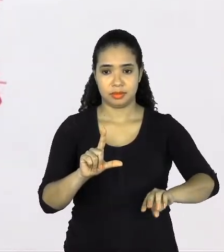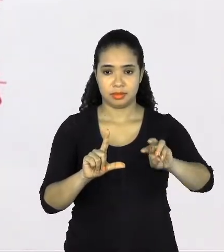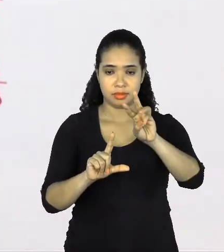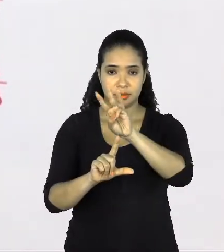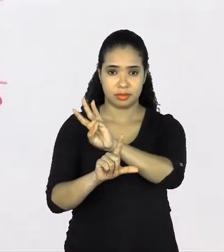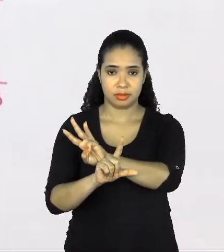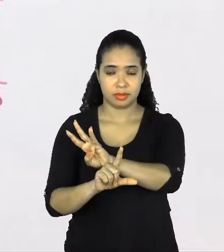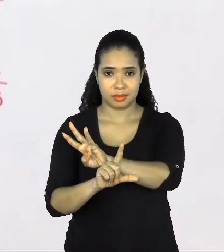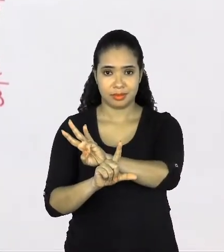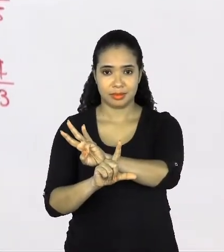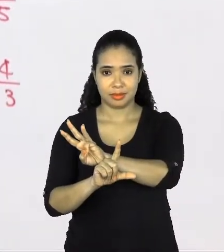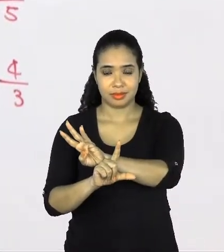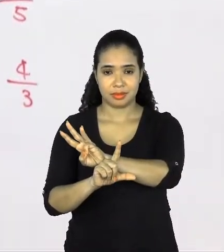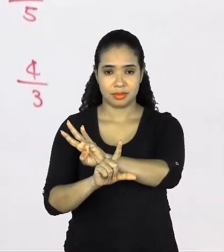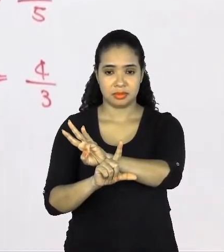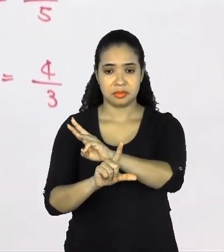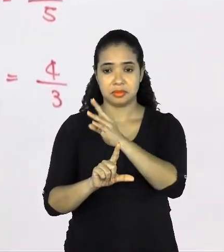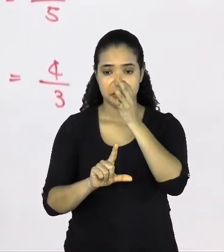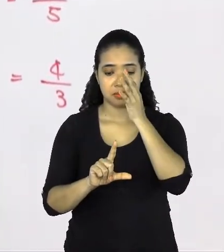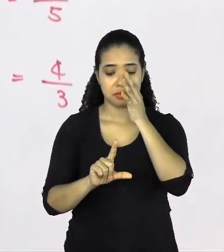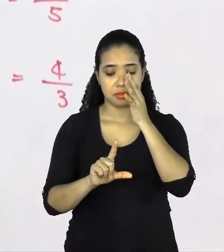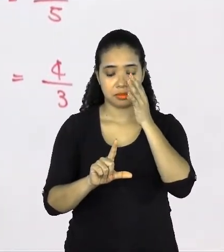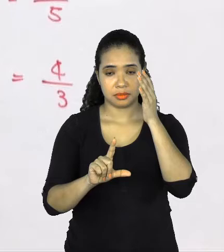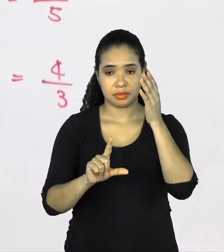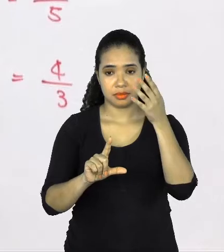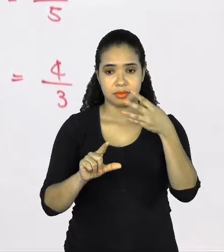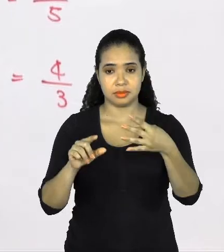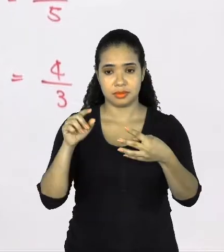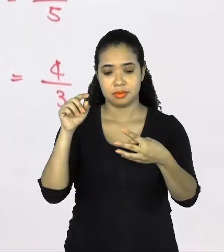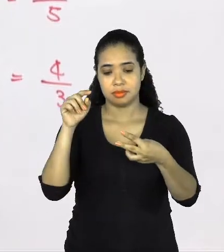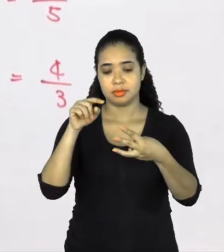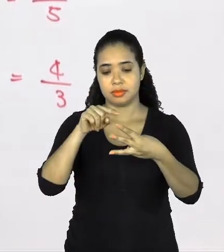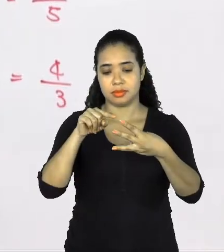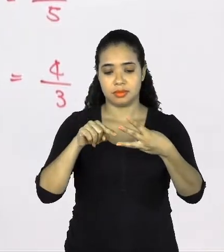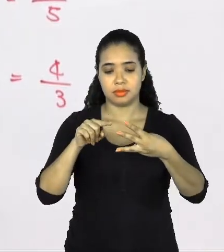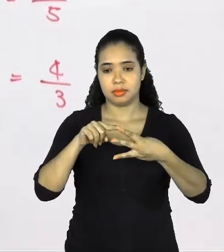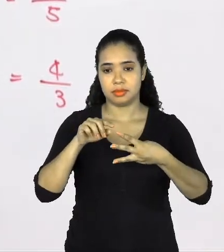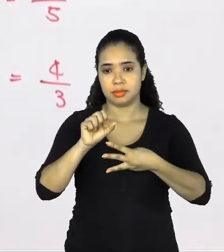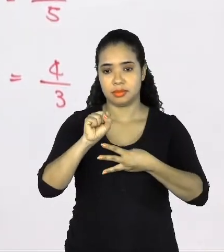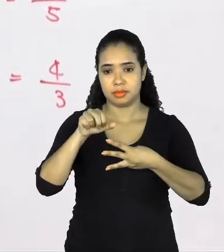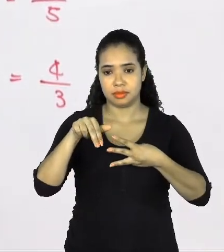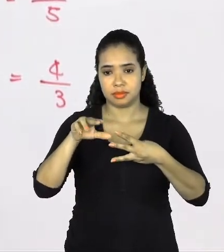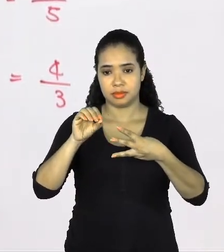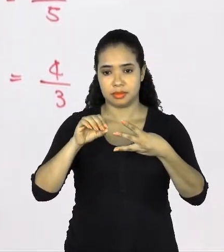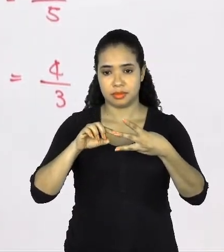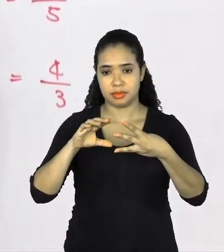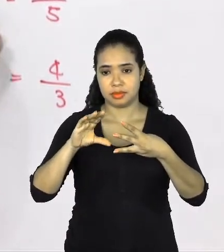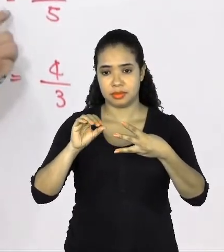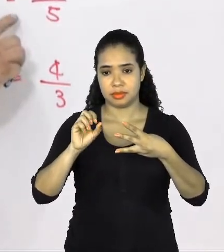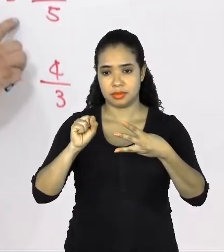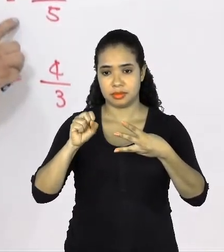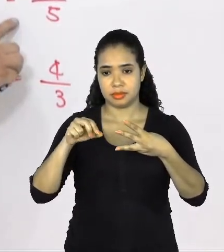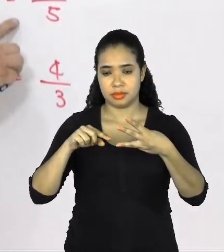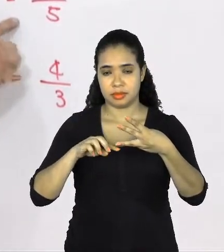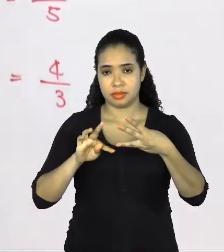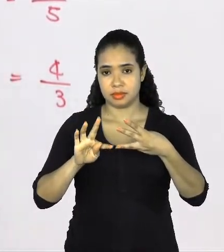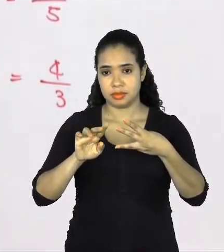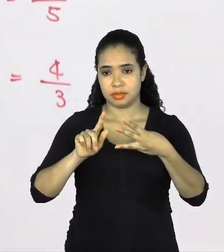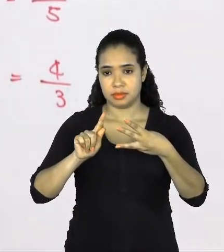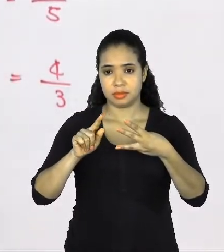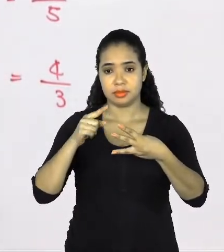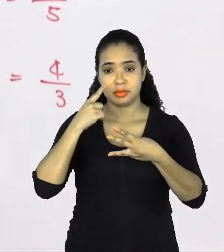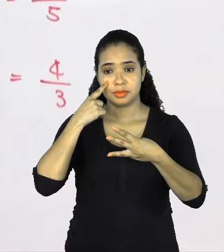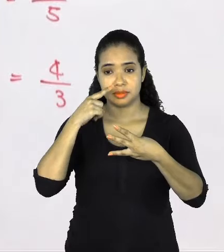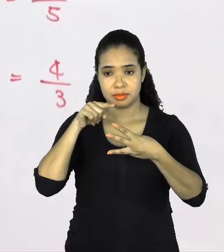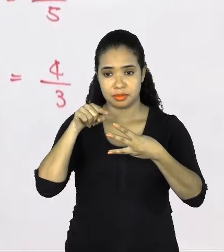Algumas coisas que são importantes vocês observarem. Seno desse ângulo é o cosseno do